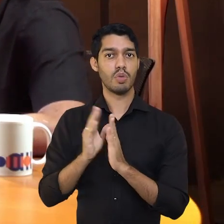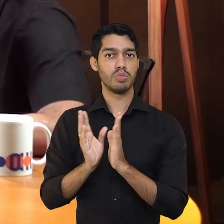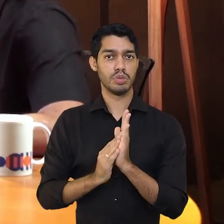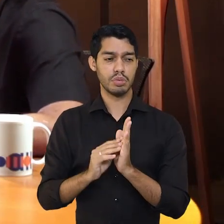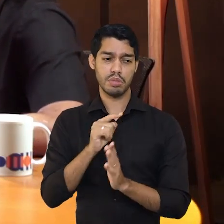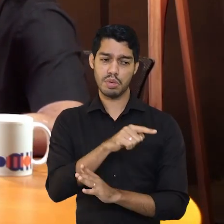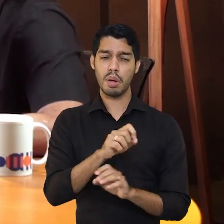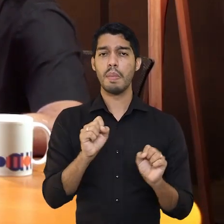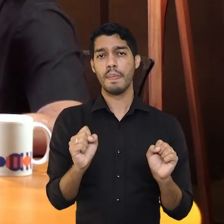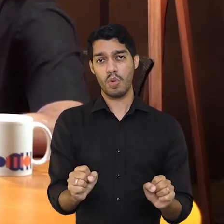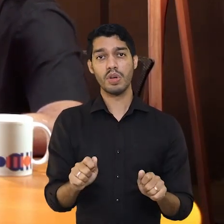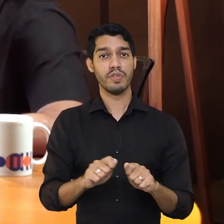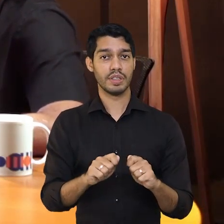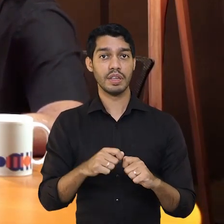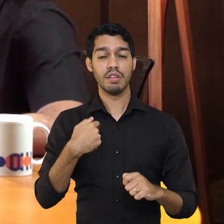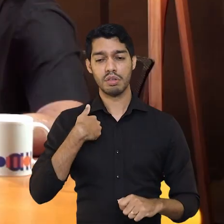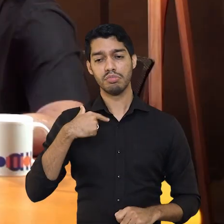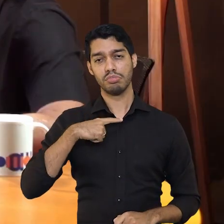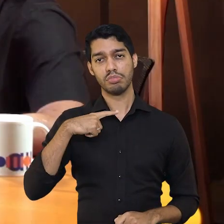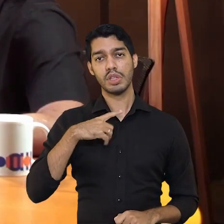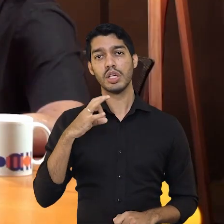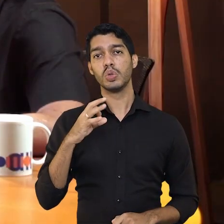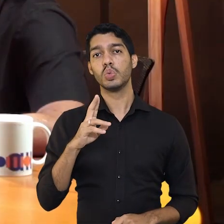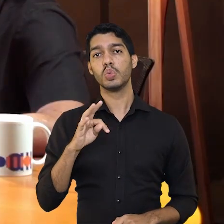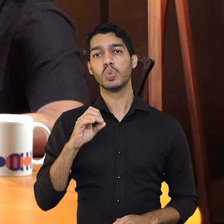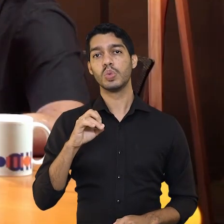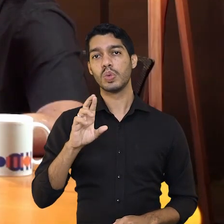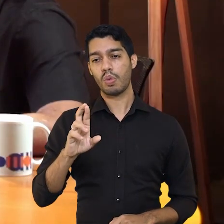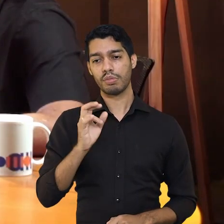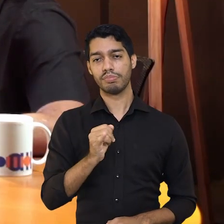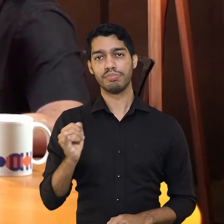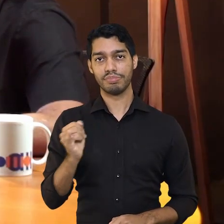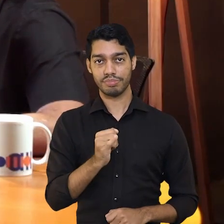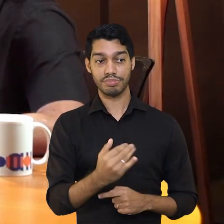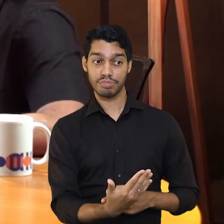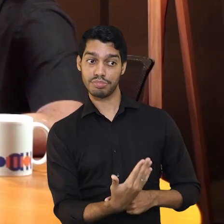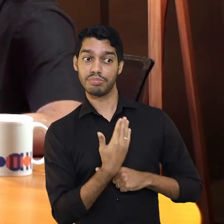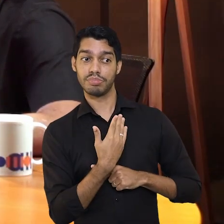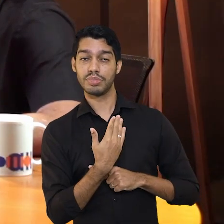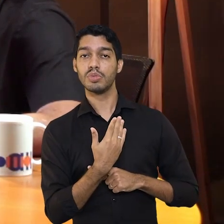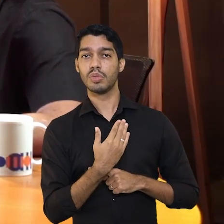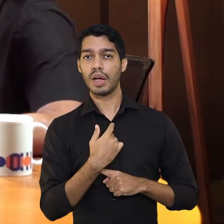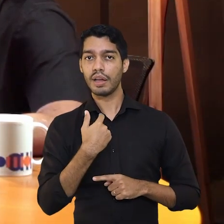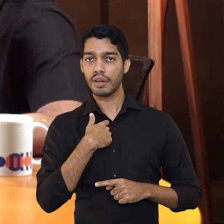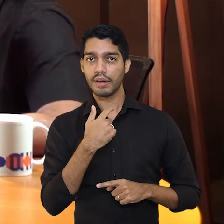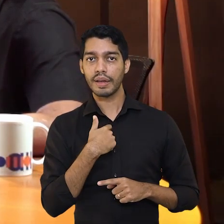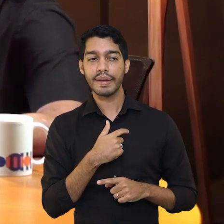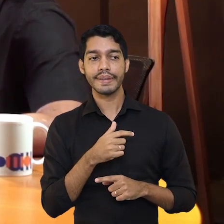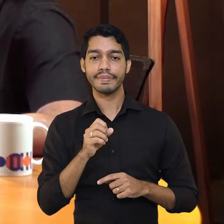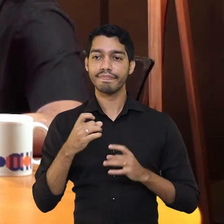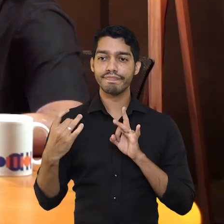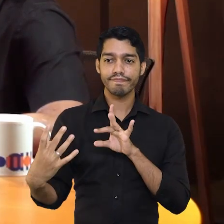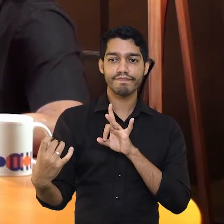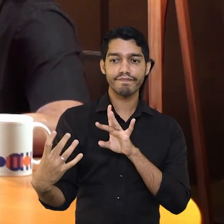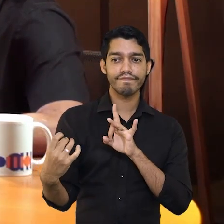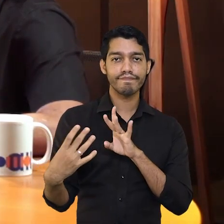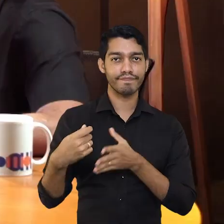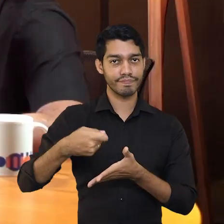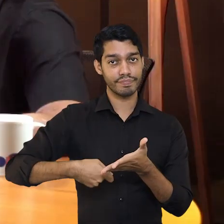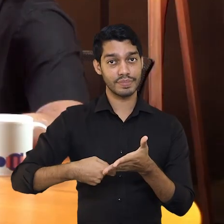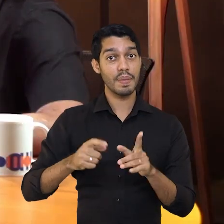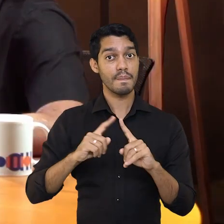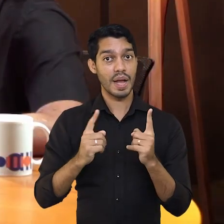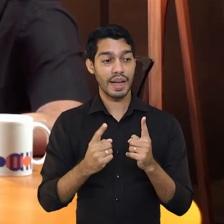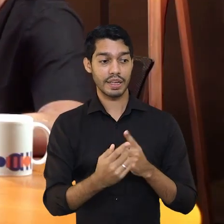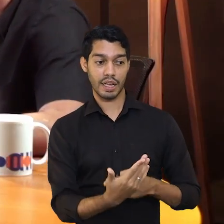por exemplo, eu falo pela minha profissão, que é a docência, né? Então, para mim, ensinar o conteúdo, ela